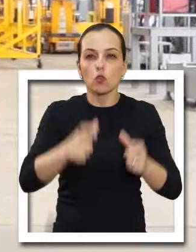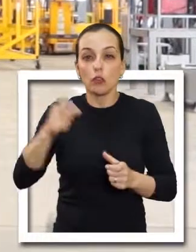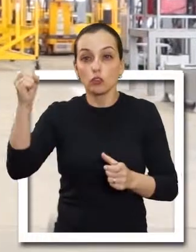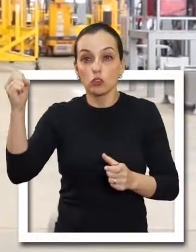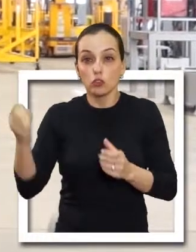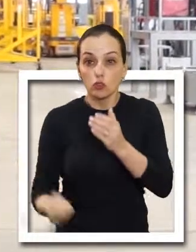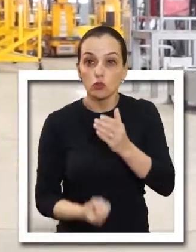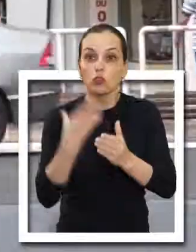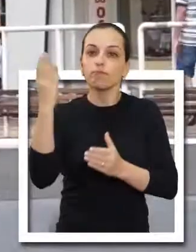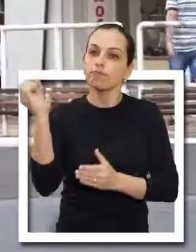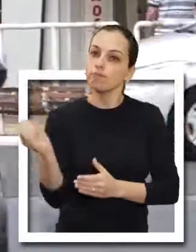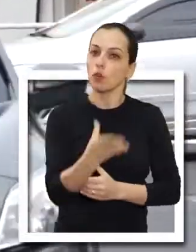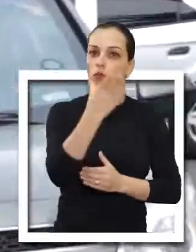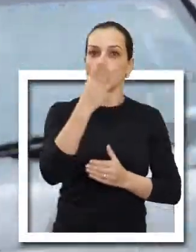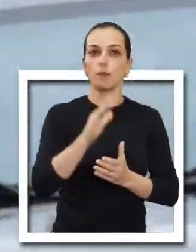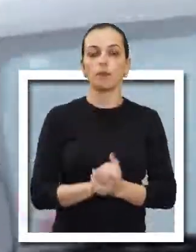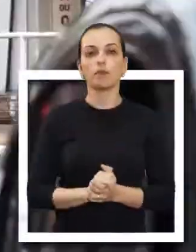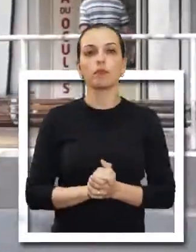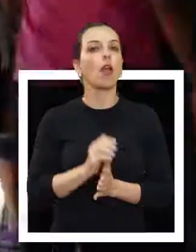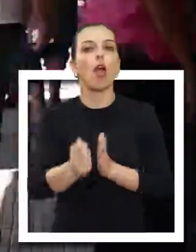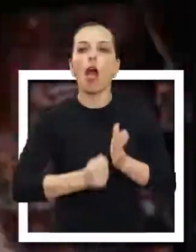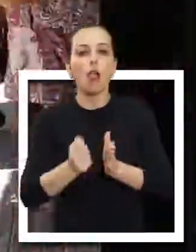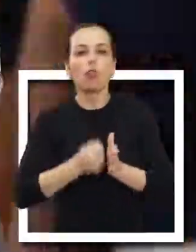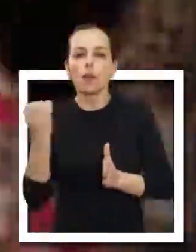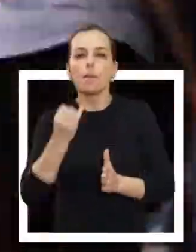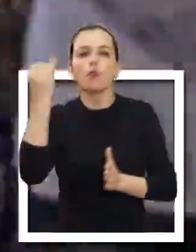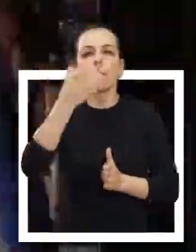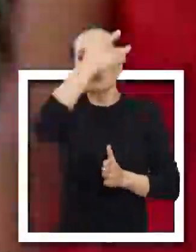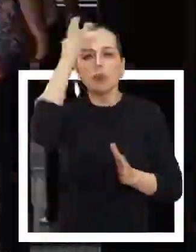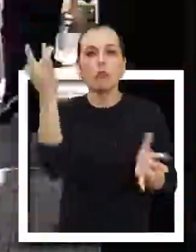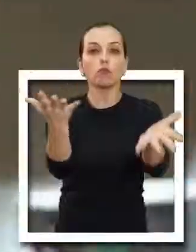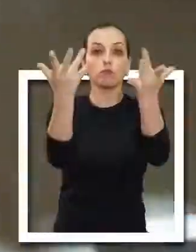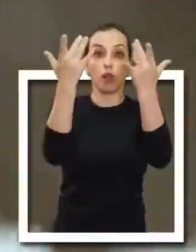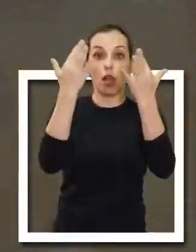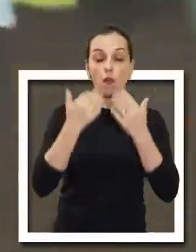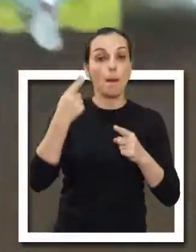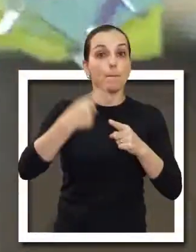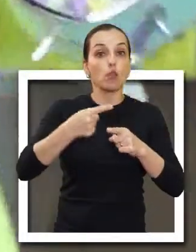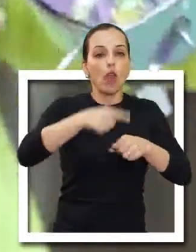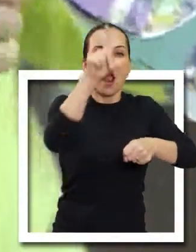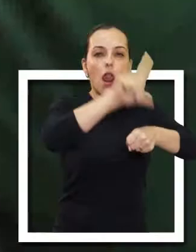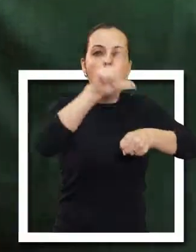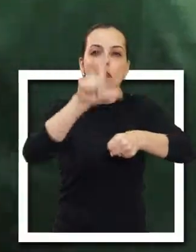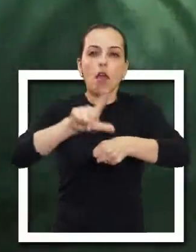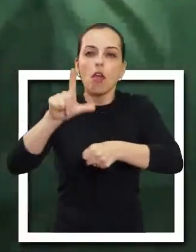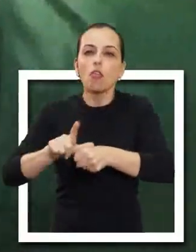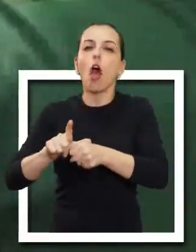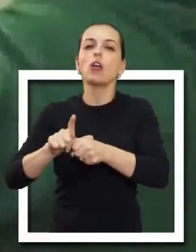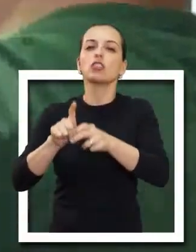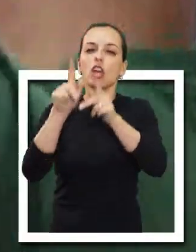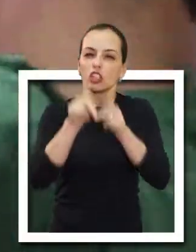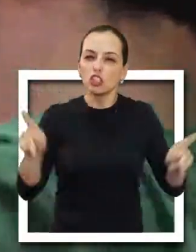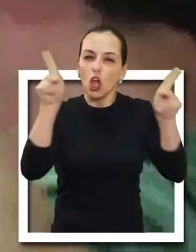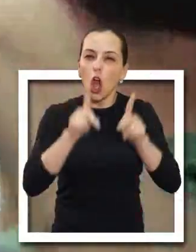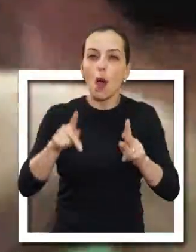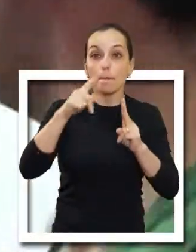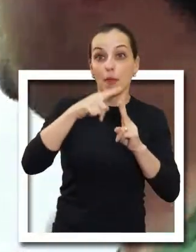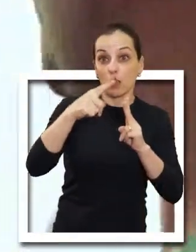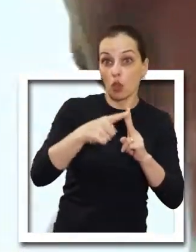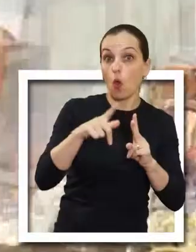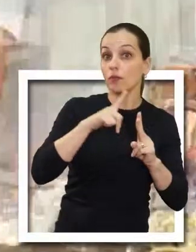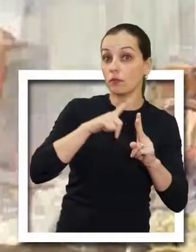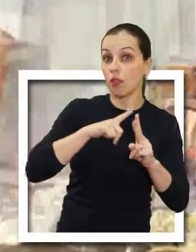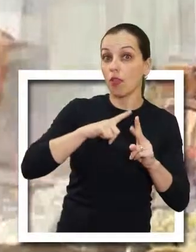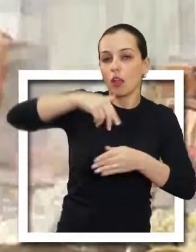diversificado parque industrial. Araraquara é ainda um respeitável polo regional que atrai dezenas de outras cidades para seu